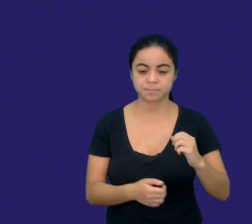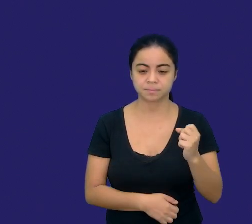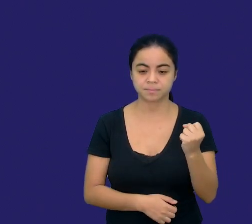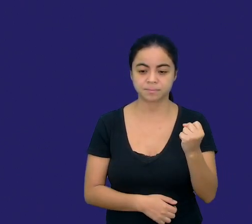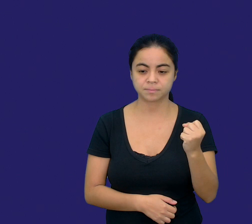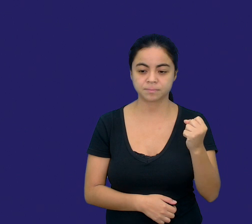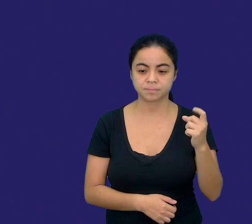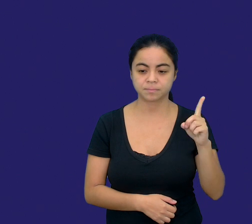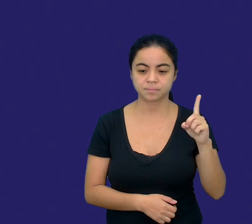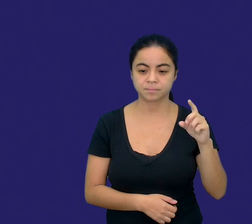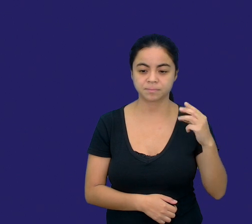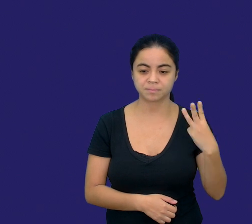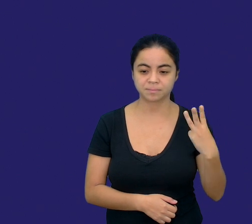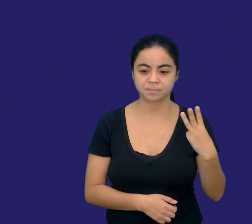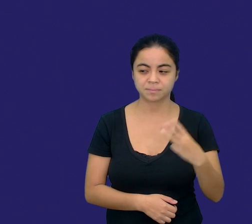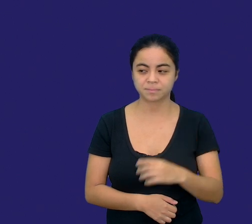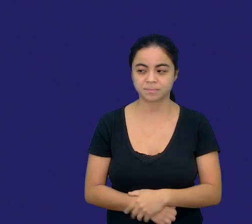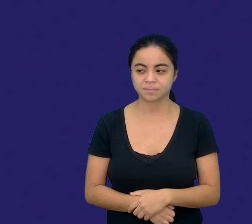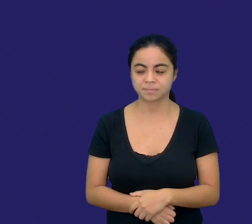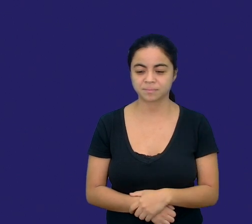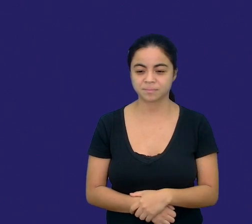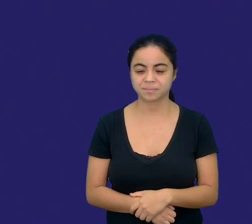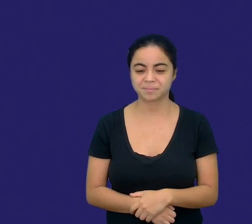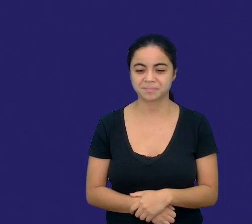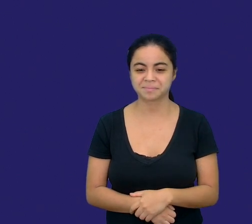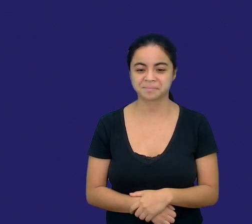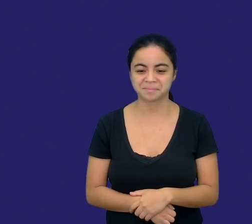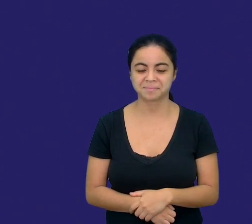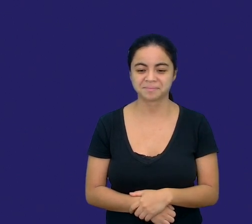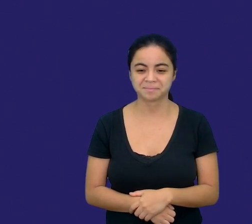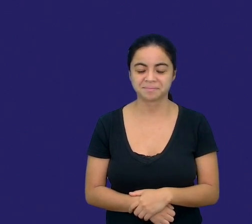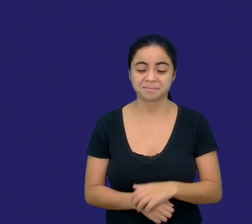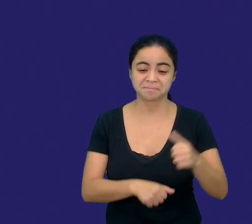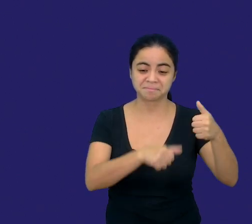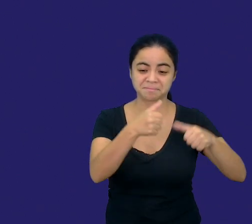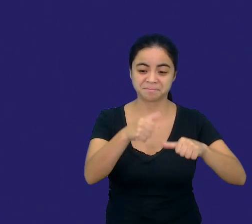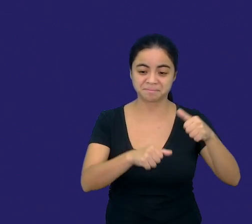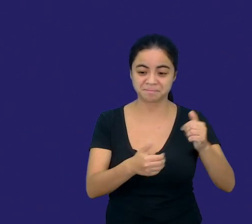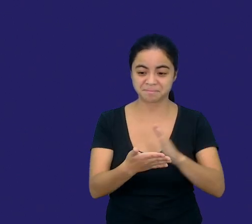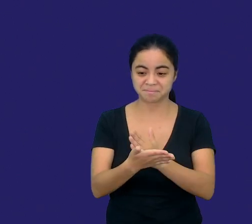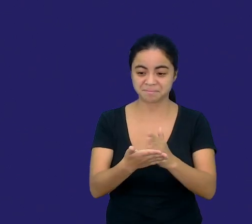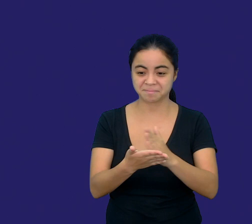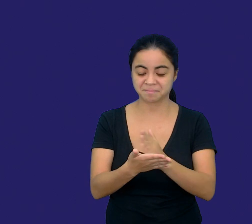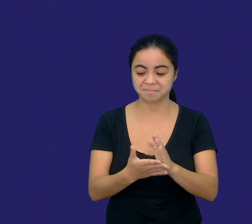sequência didática 3 e depois analisar algumas delas.